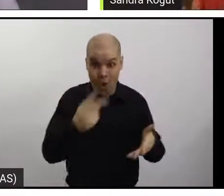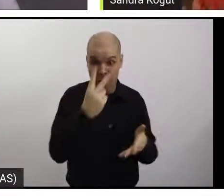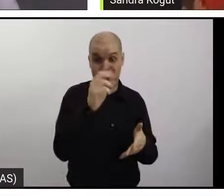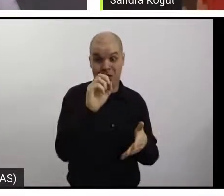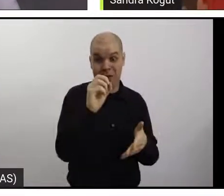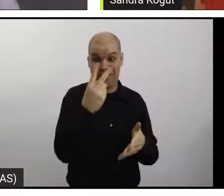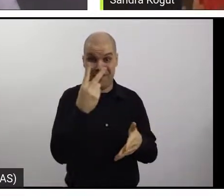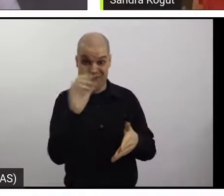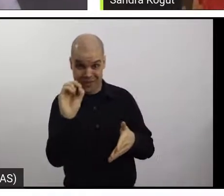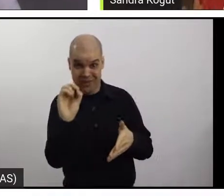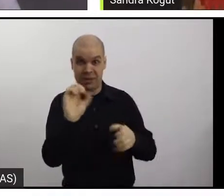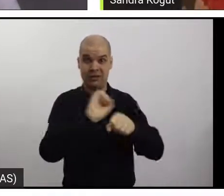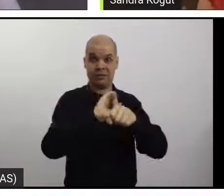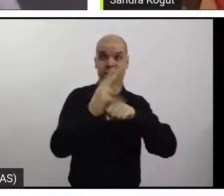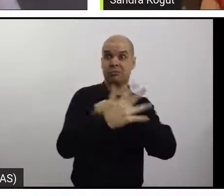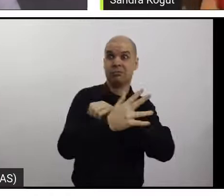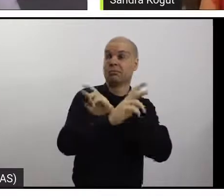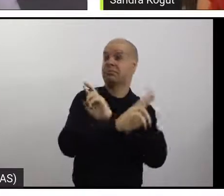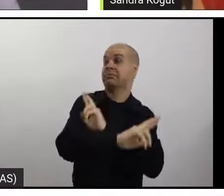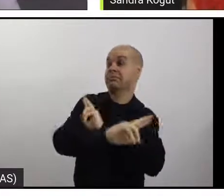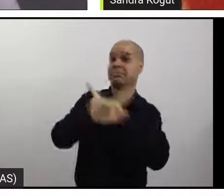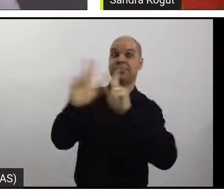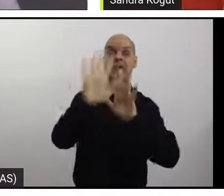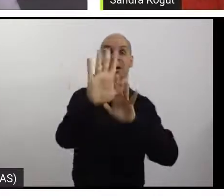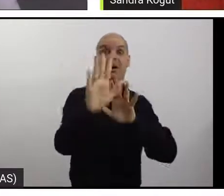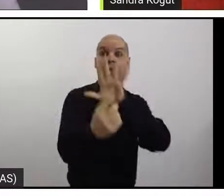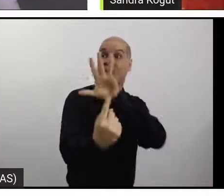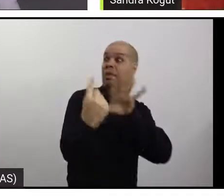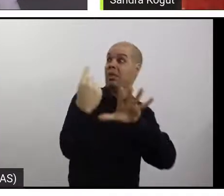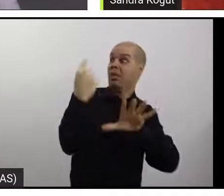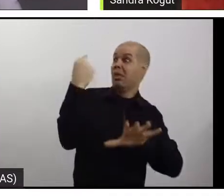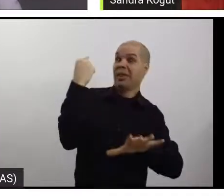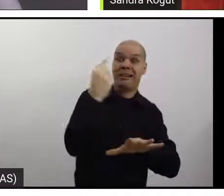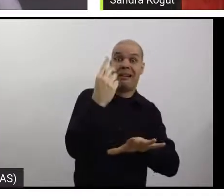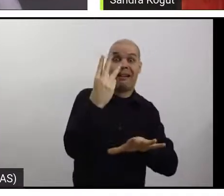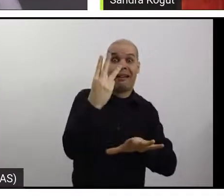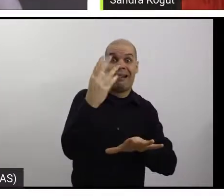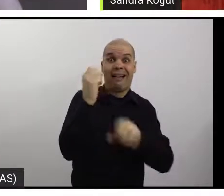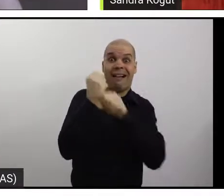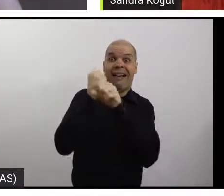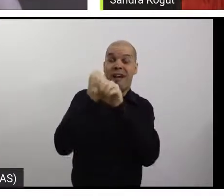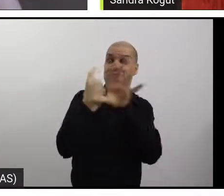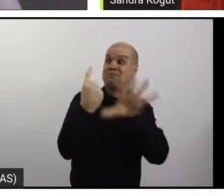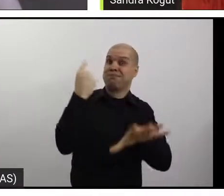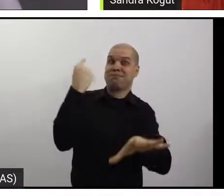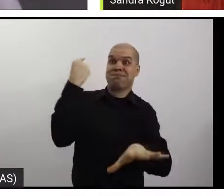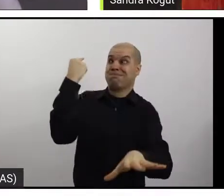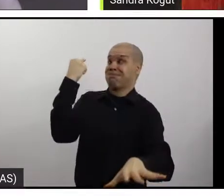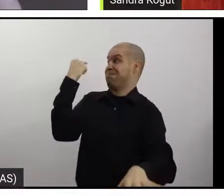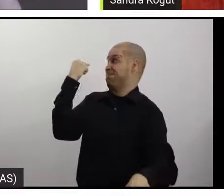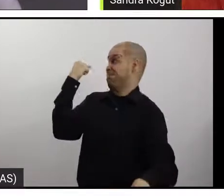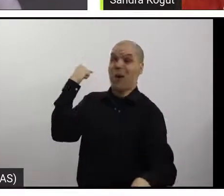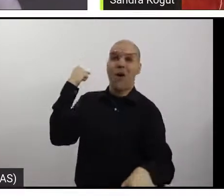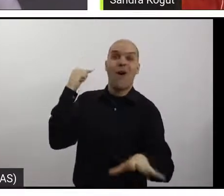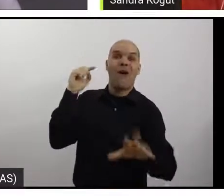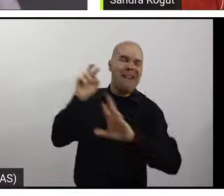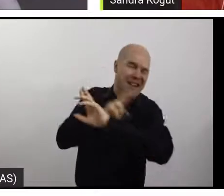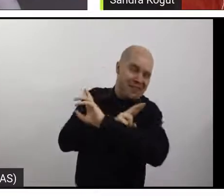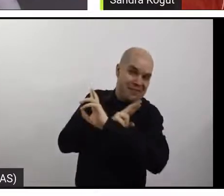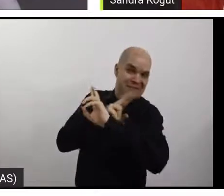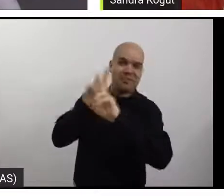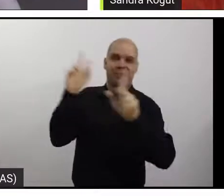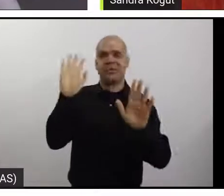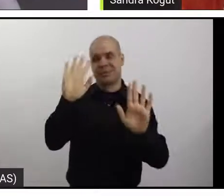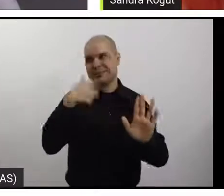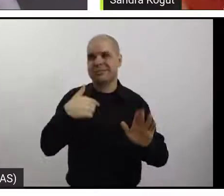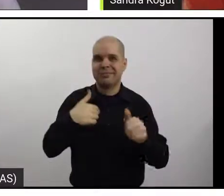atrás. Mais de 30 anos atrás, antes do digital, né? Então, assim, eu também acho interessante a gente estar